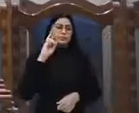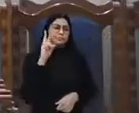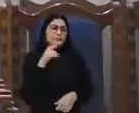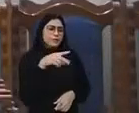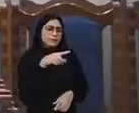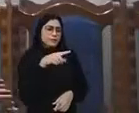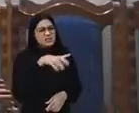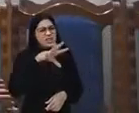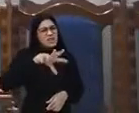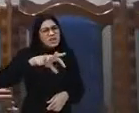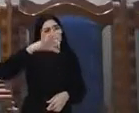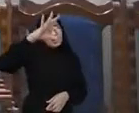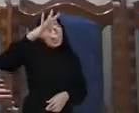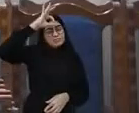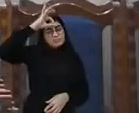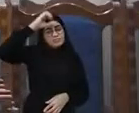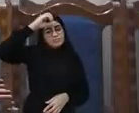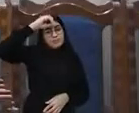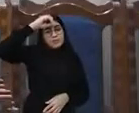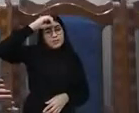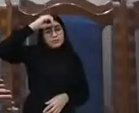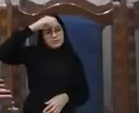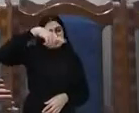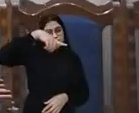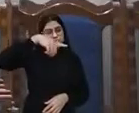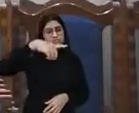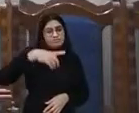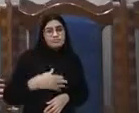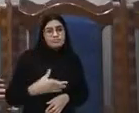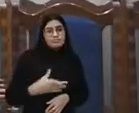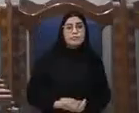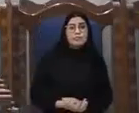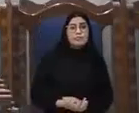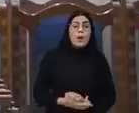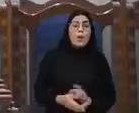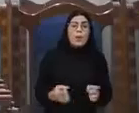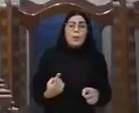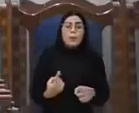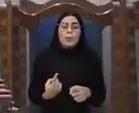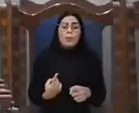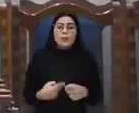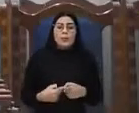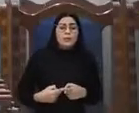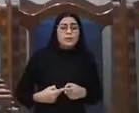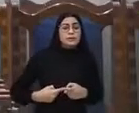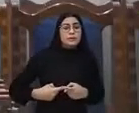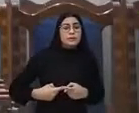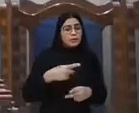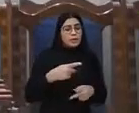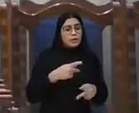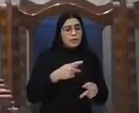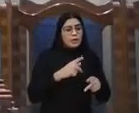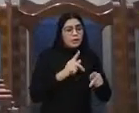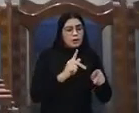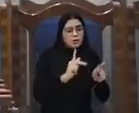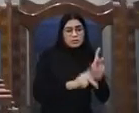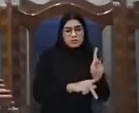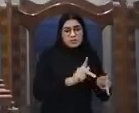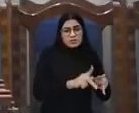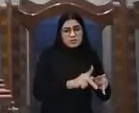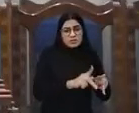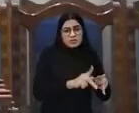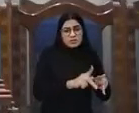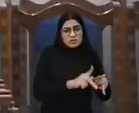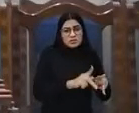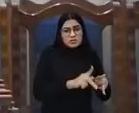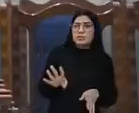Nós não podemos nem condenar, muitas vezes, uma pessoa que não tem o conhecimento que nós temos de Deus, que não conhece a Deus como nós